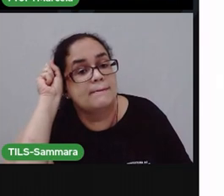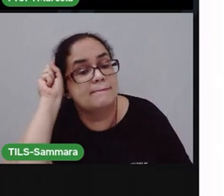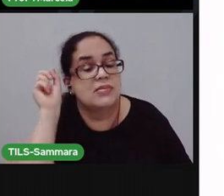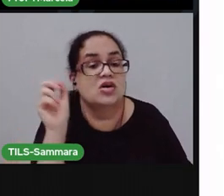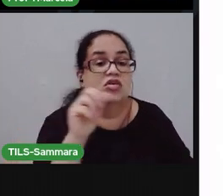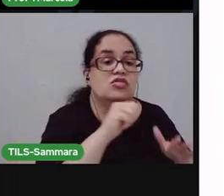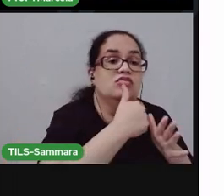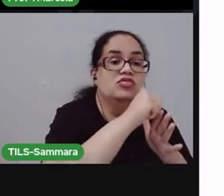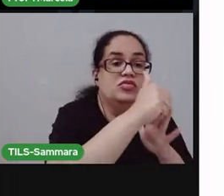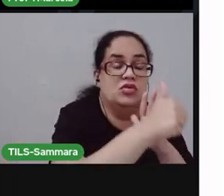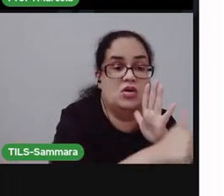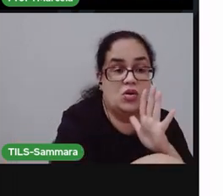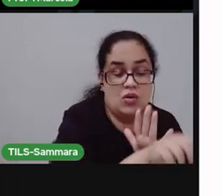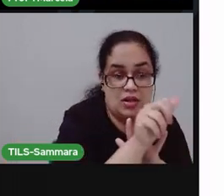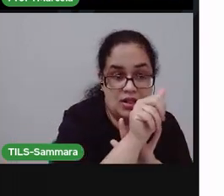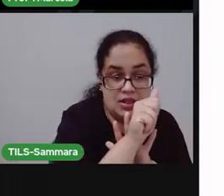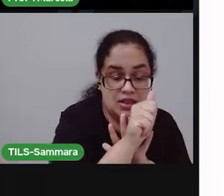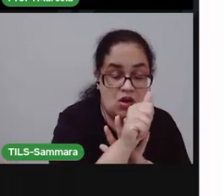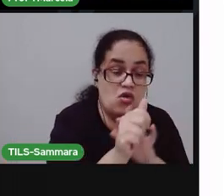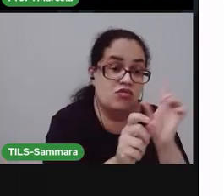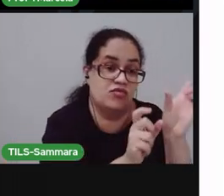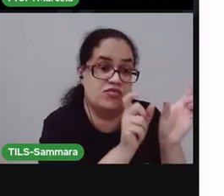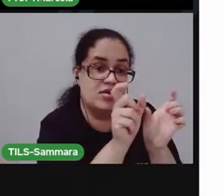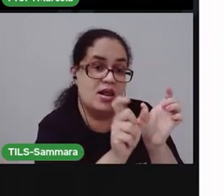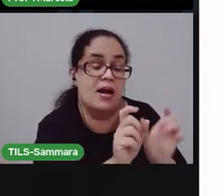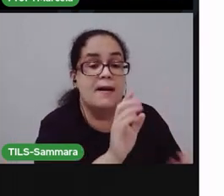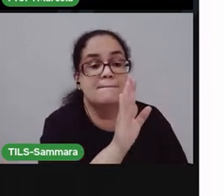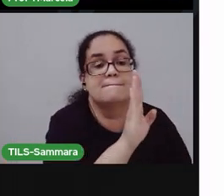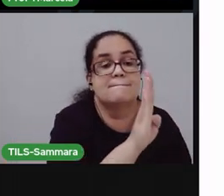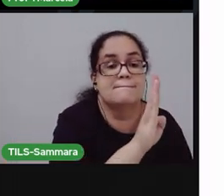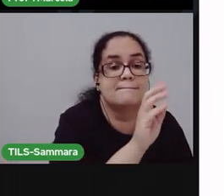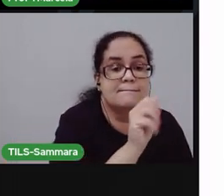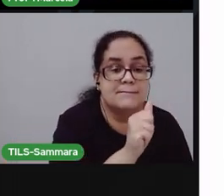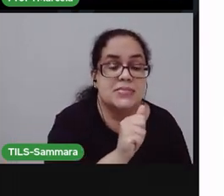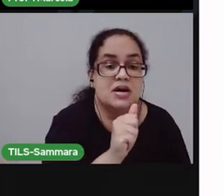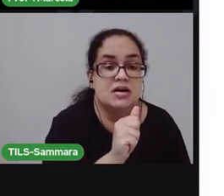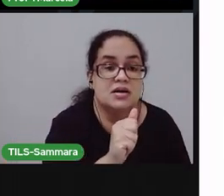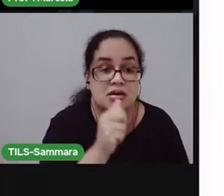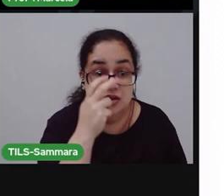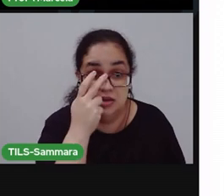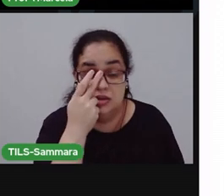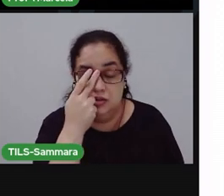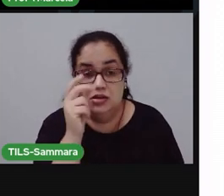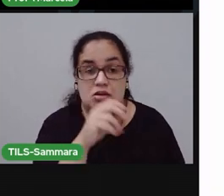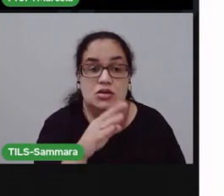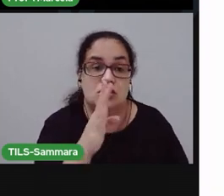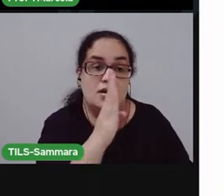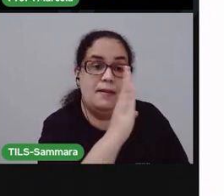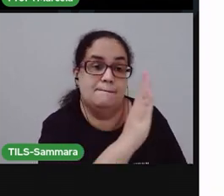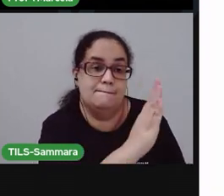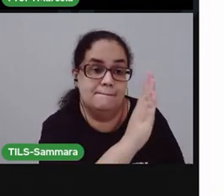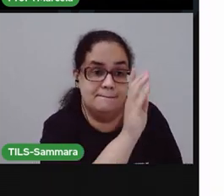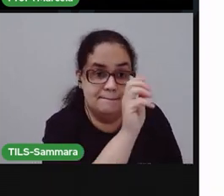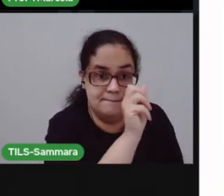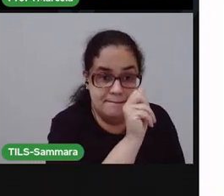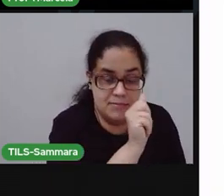A, esse fonema aí, né? Bar. Olha, vamos ver agora quantas sílabas tem.